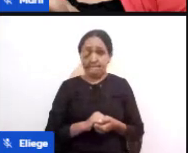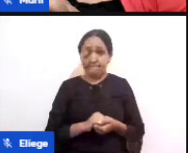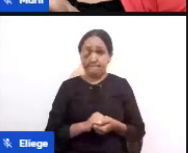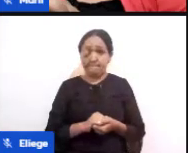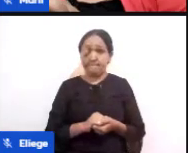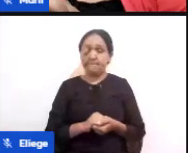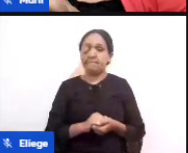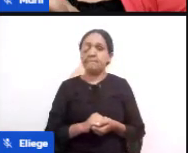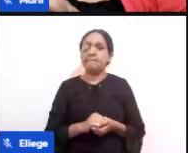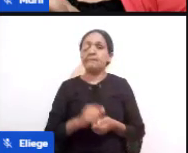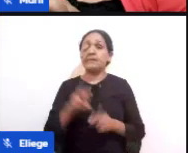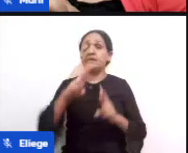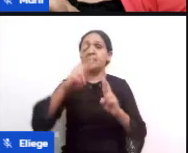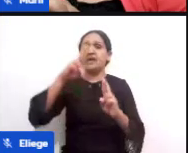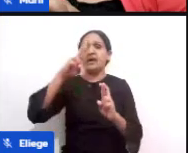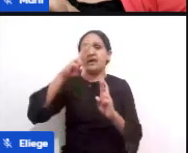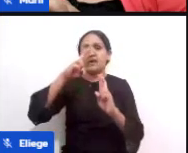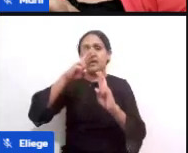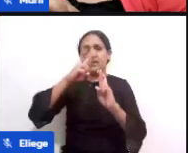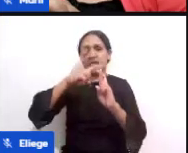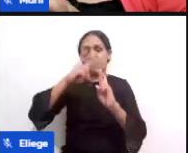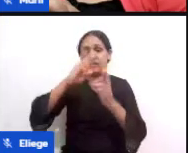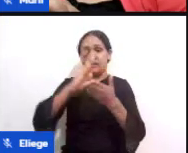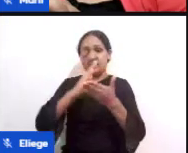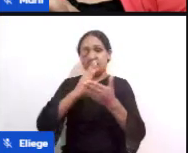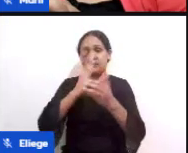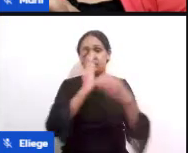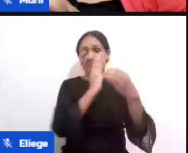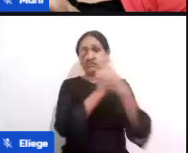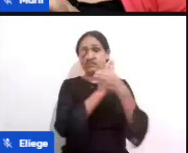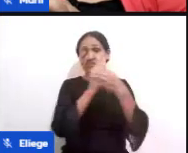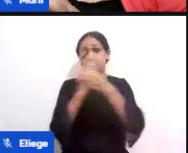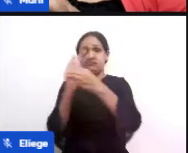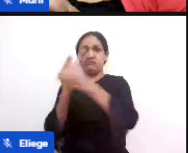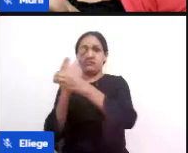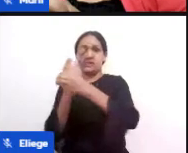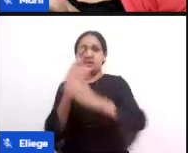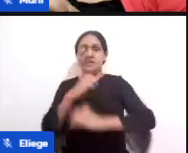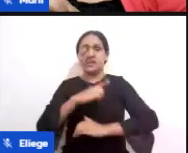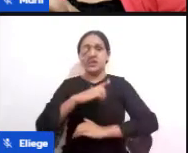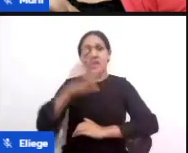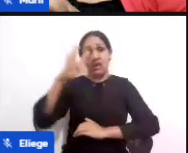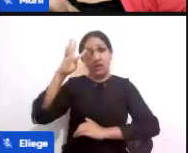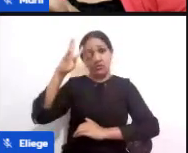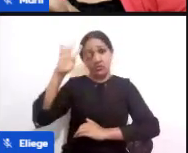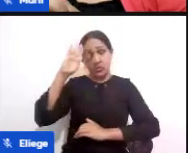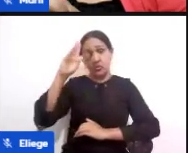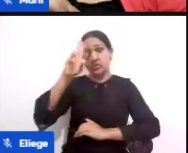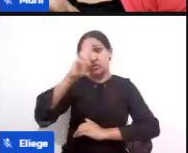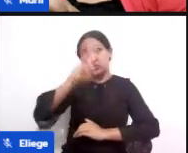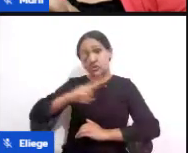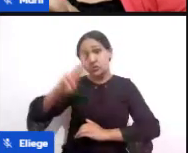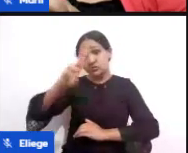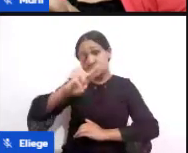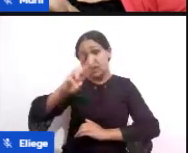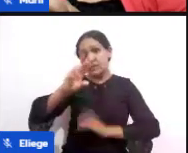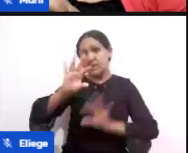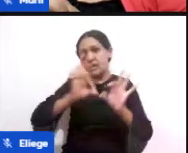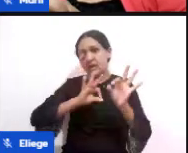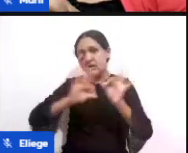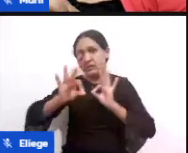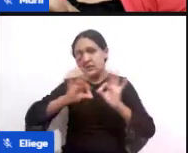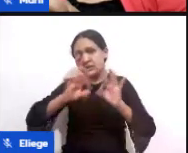As referências bibliográficas foram alguns autores que nós estudamos para estar elaborando essa